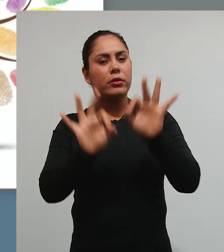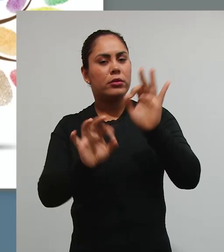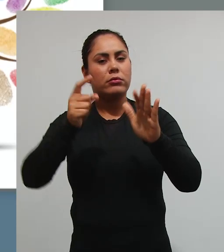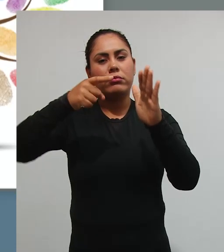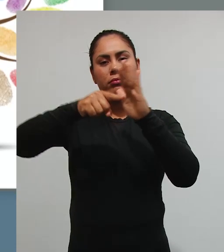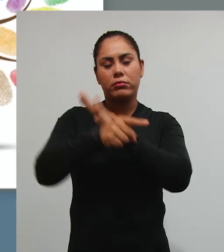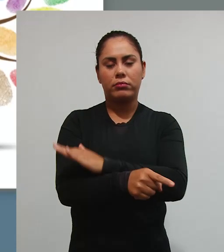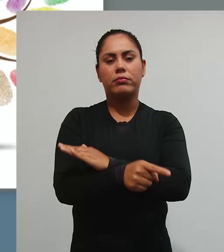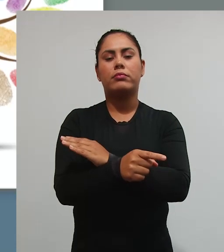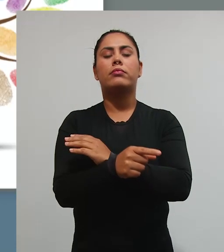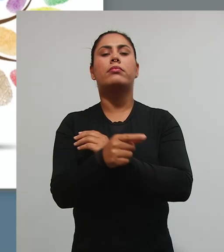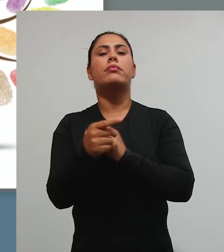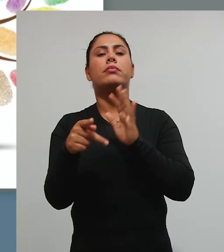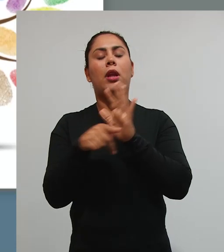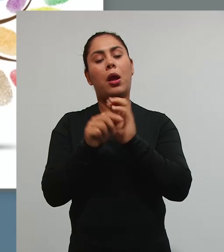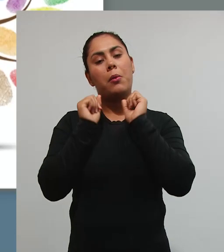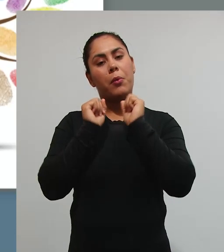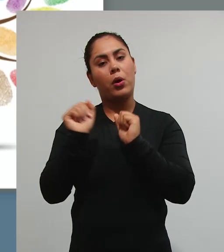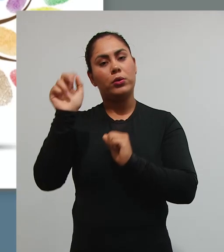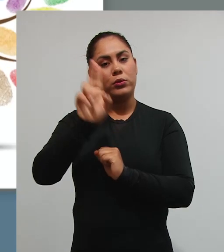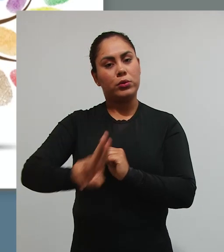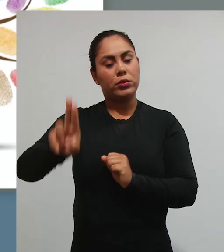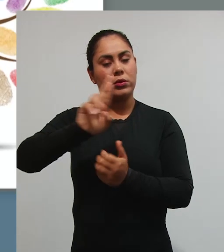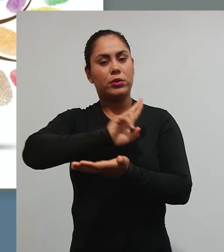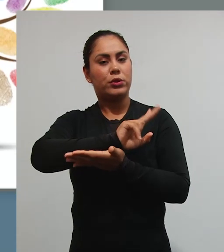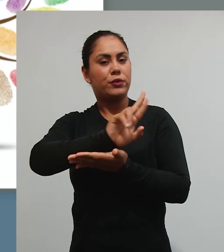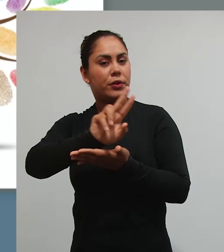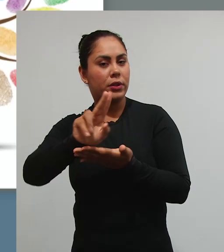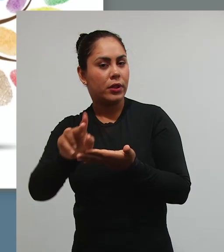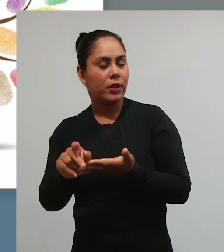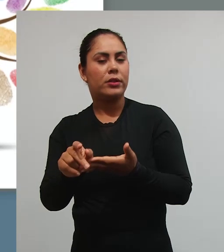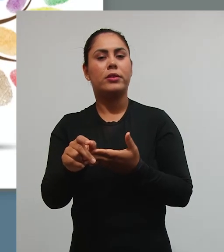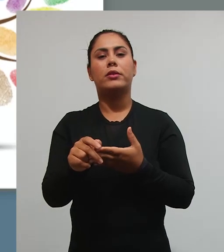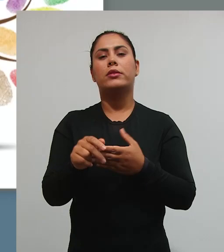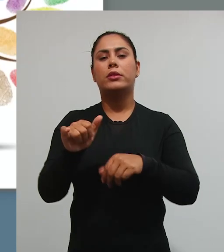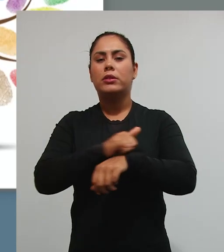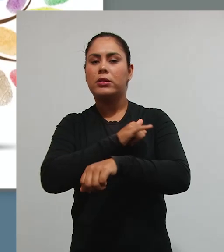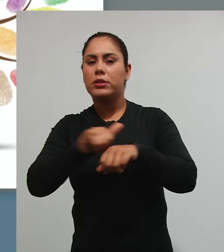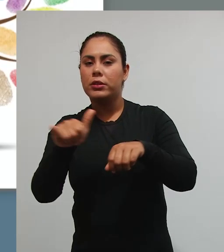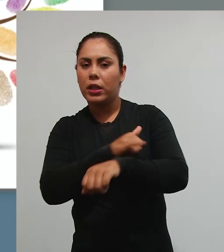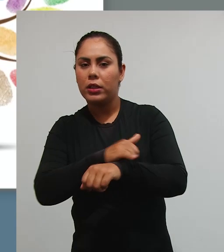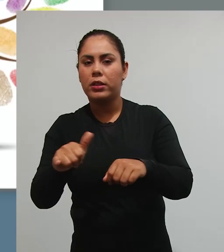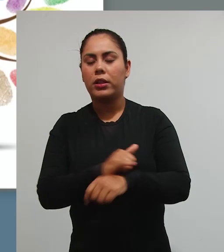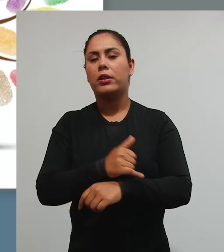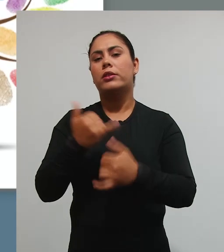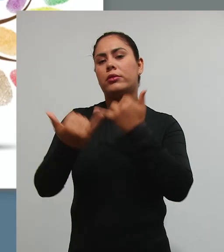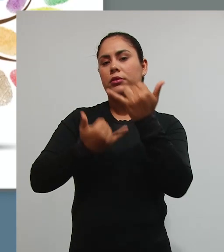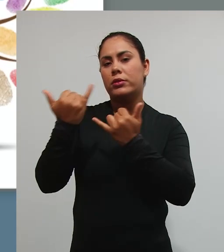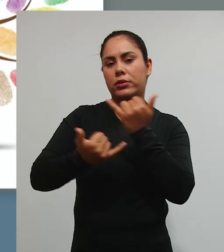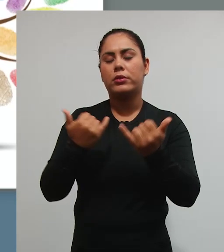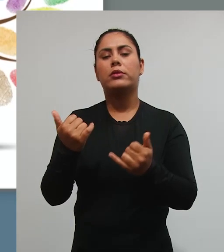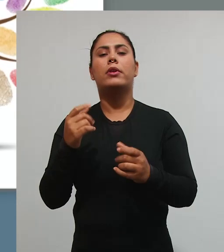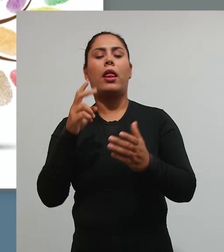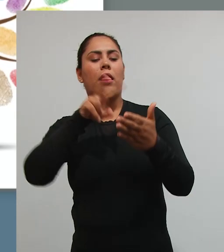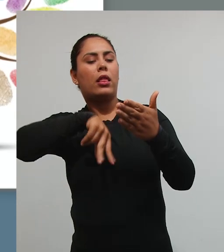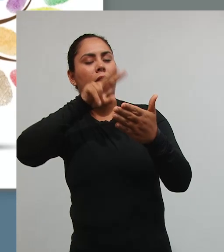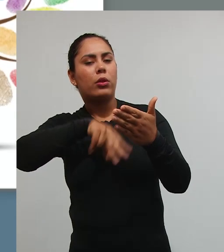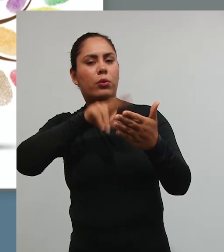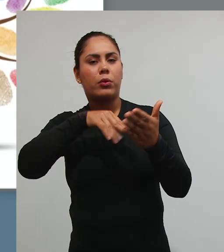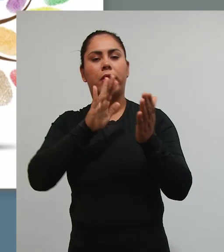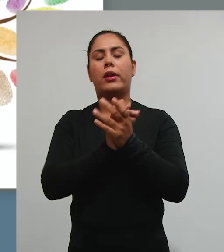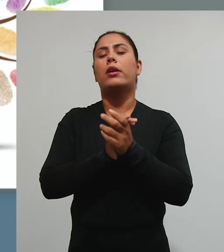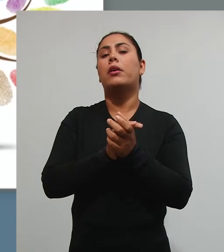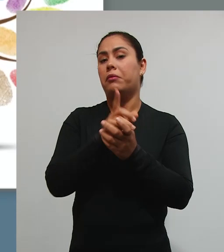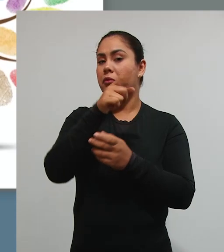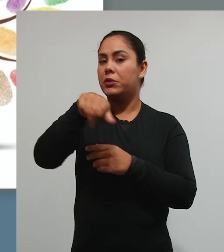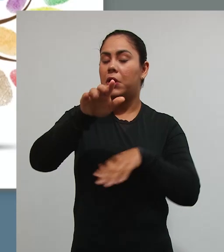para um aprofundamento. A formação pode utilizar diferentes estratégias: rodas, jogos, dinâmicas, leituras.